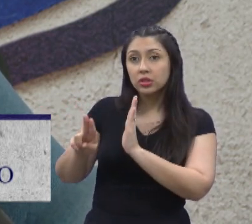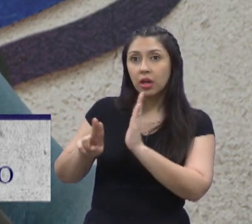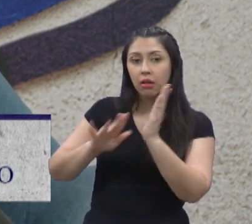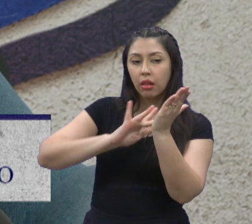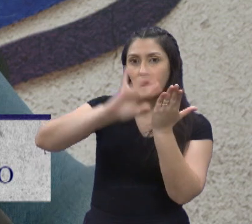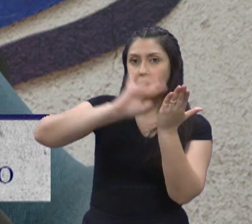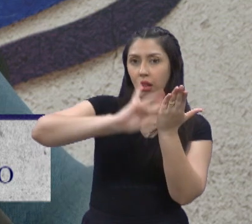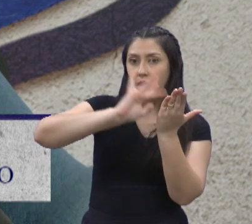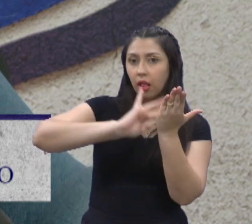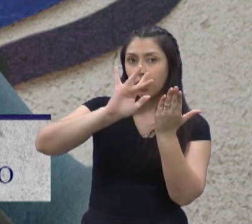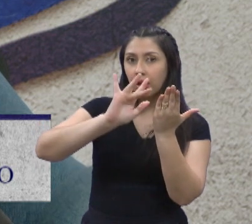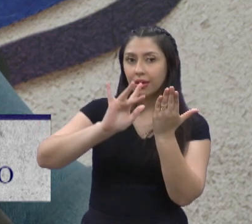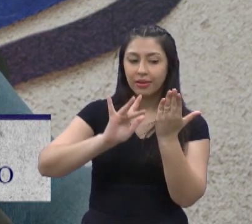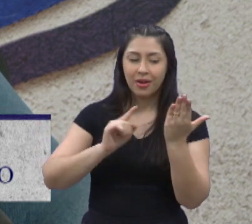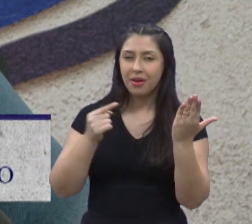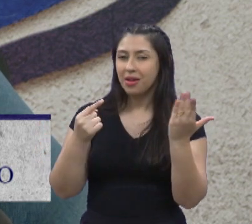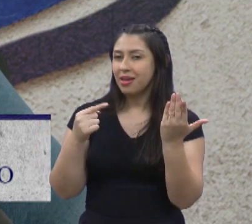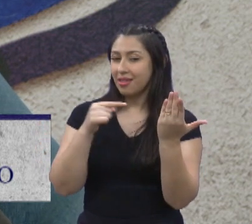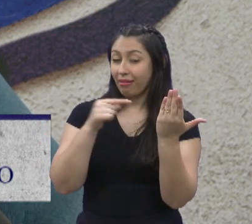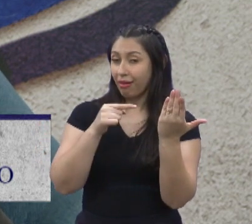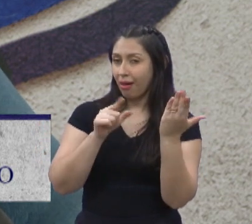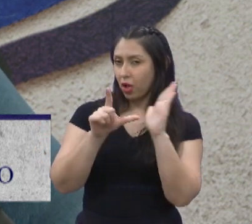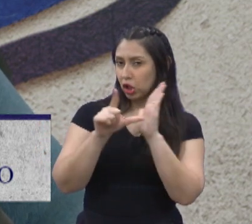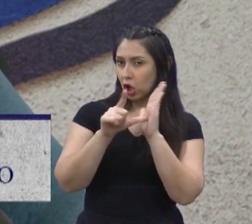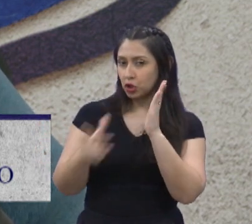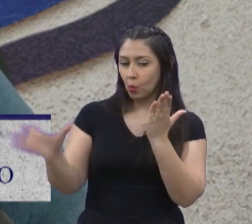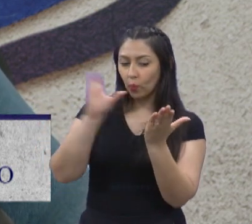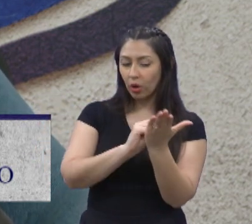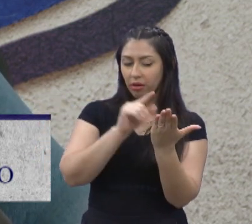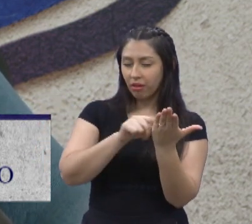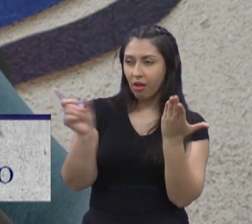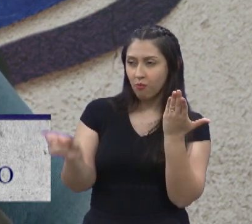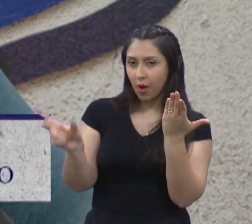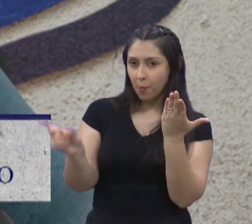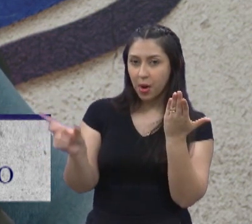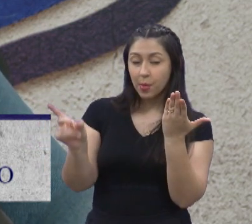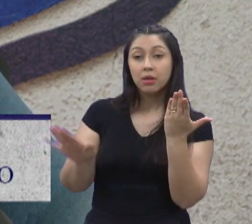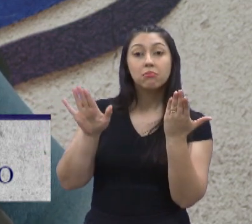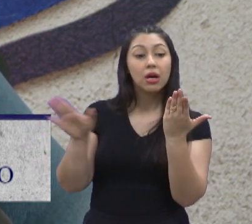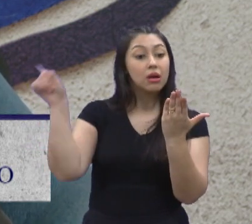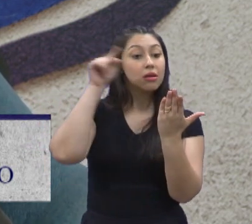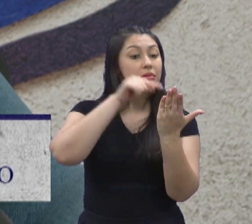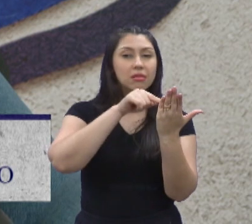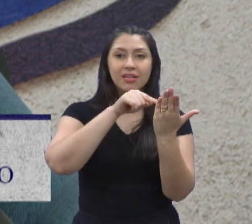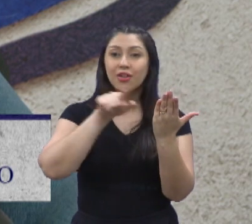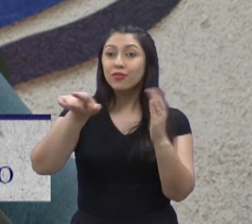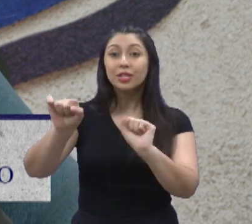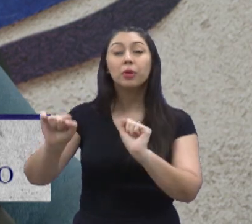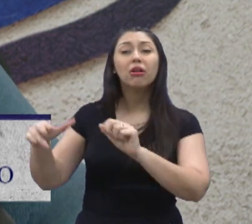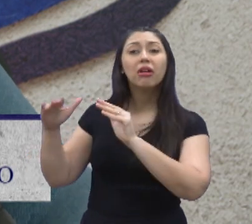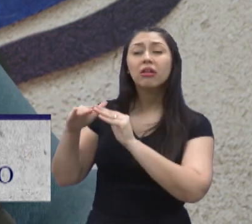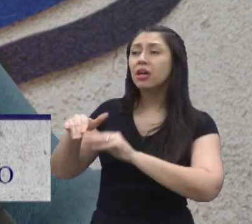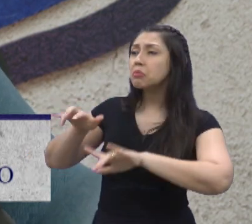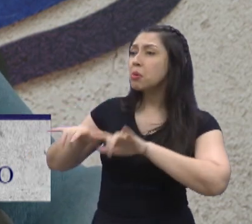fazendo? Ele está vendendo por e-commerce. Isso. Ele mesmo está vendendo da rede, o que teria você em casa comprando, só